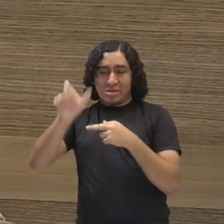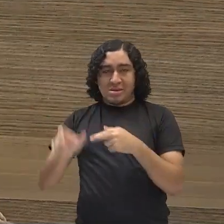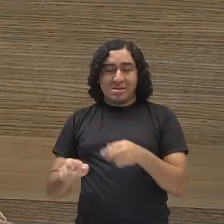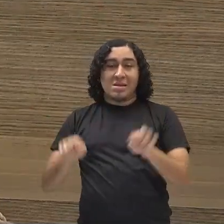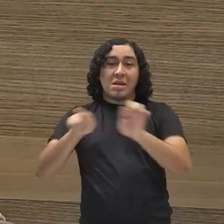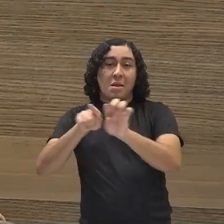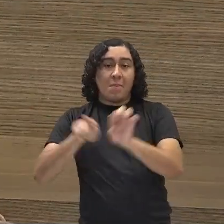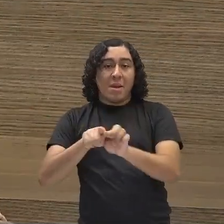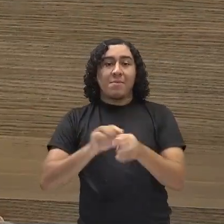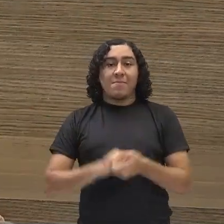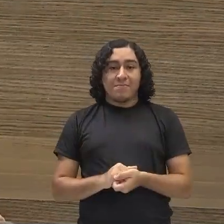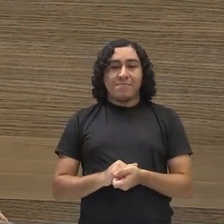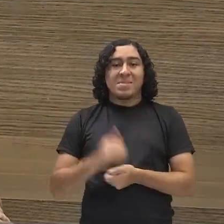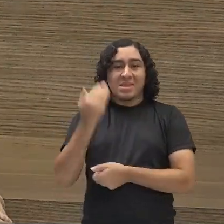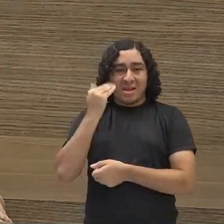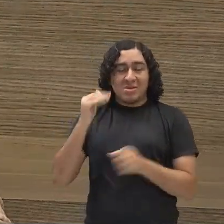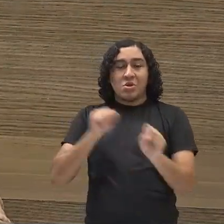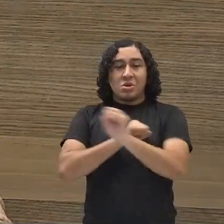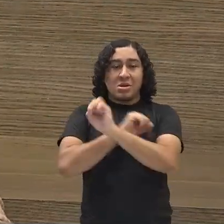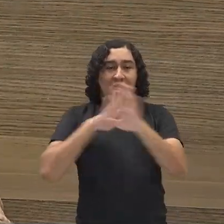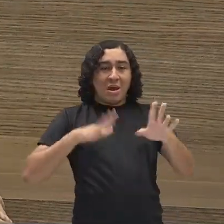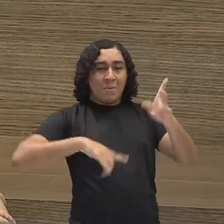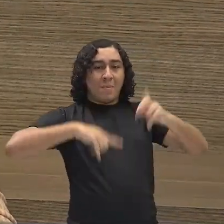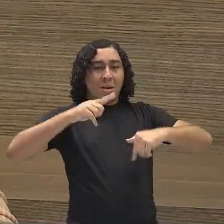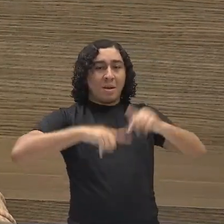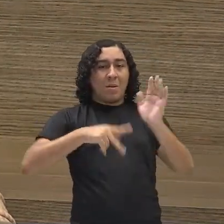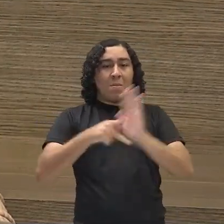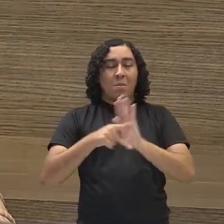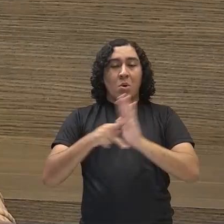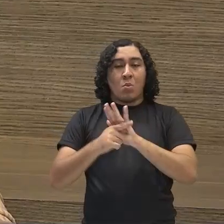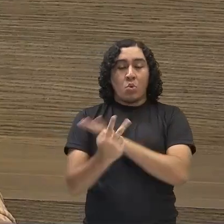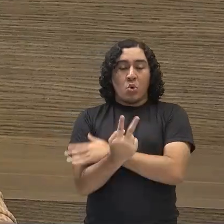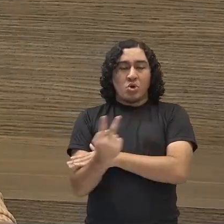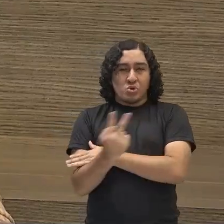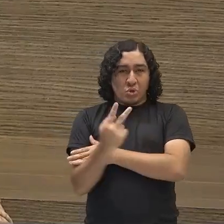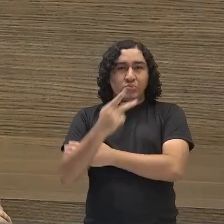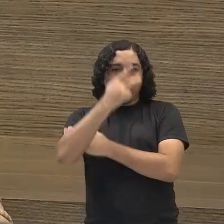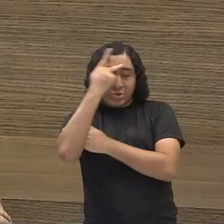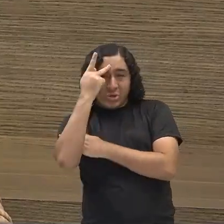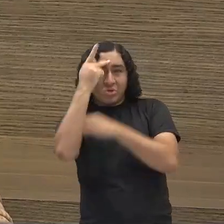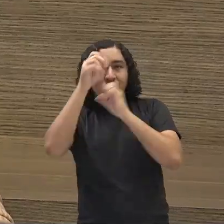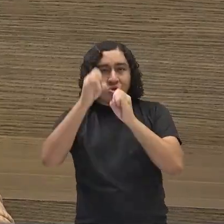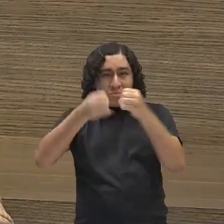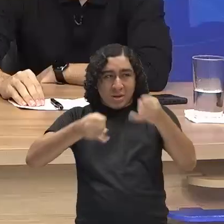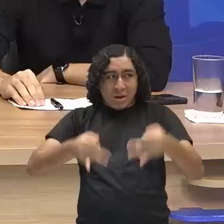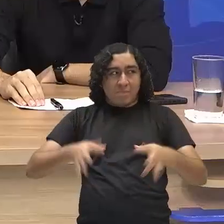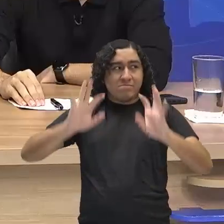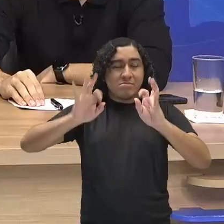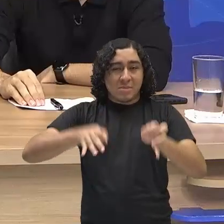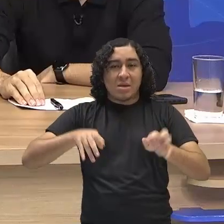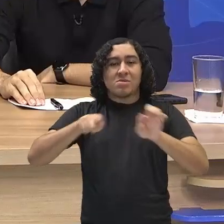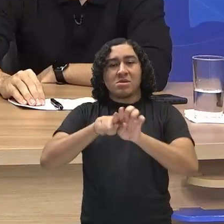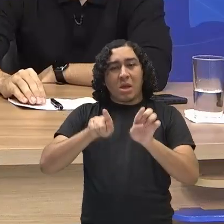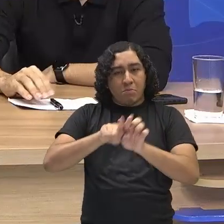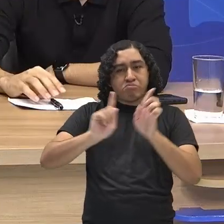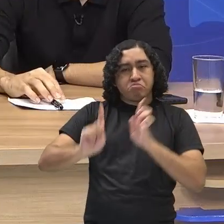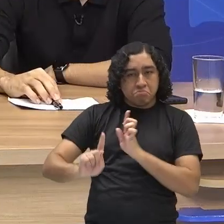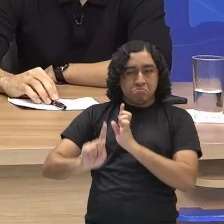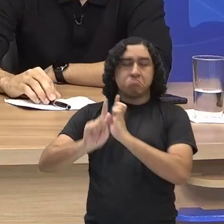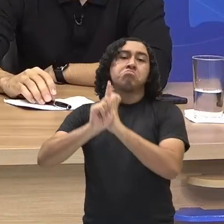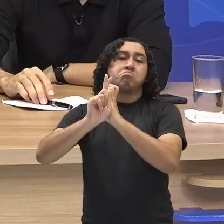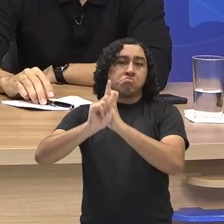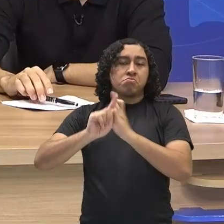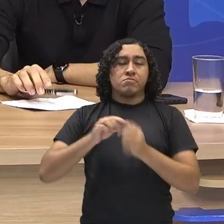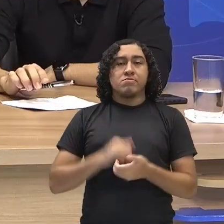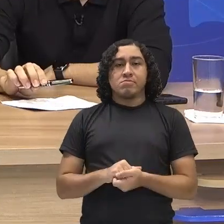relação aqui aos equipamentos que a Dainara e o Júlio passaram para vocês, né? Se identifiquem, que